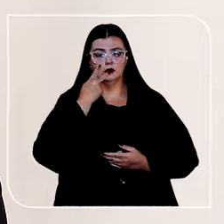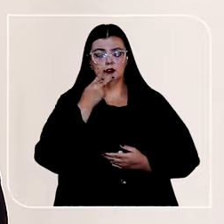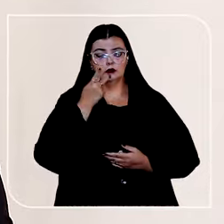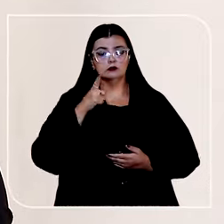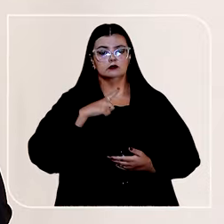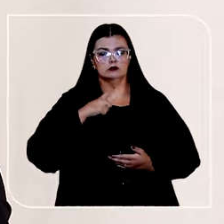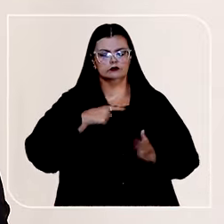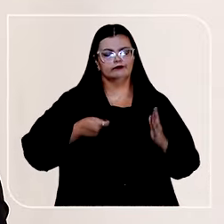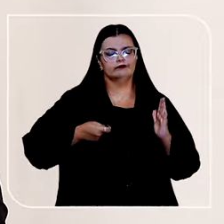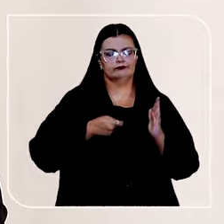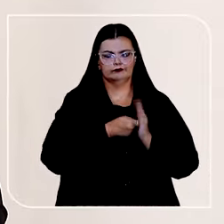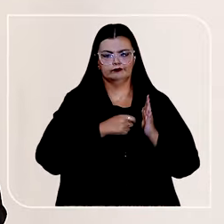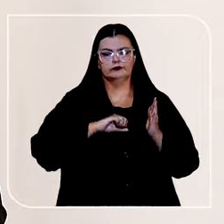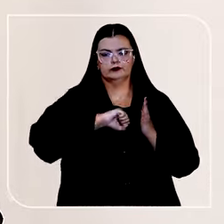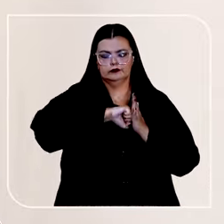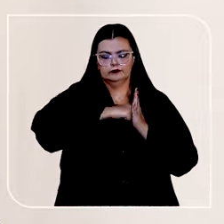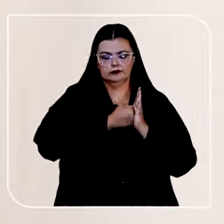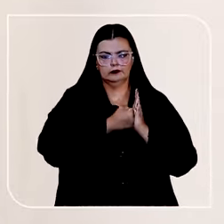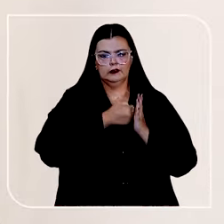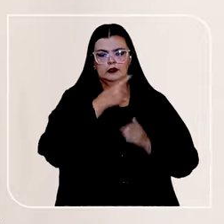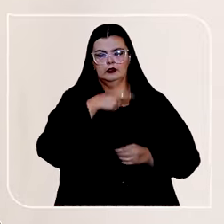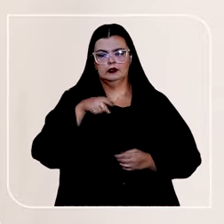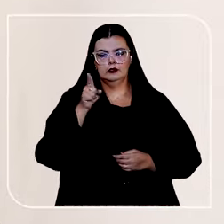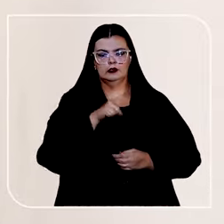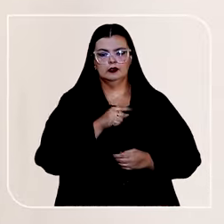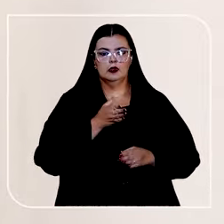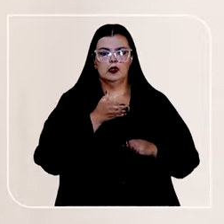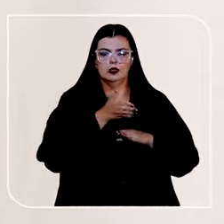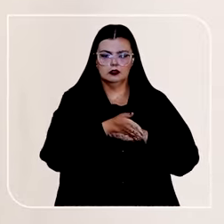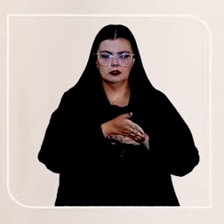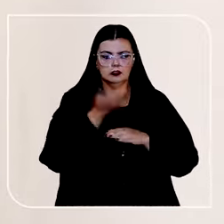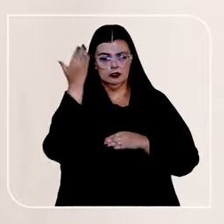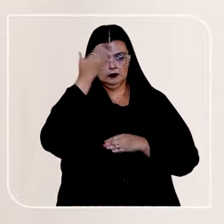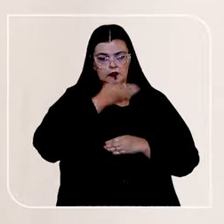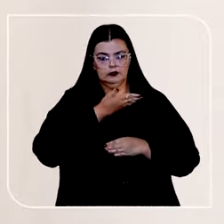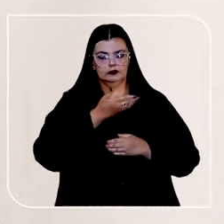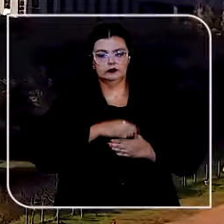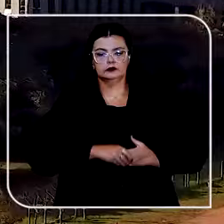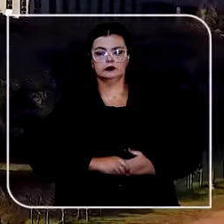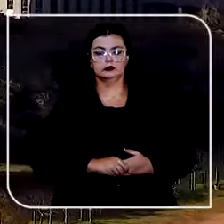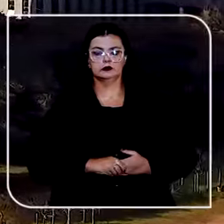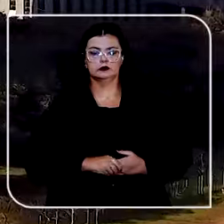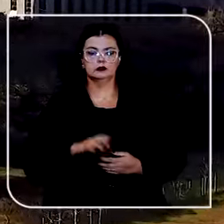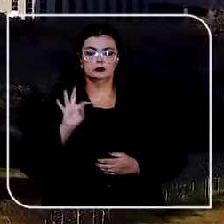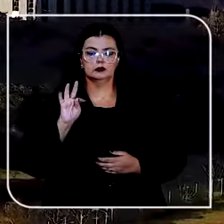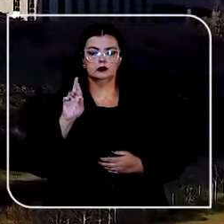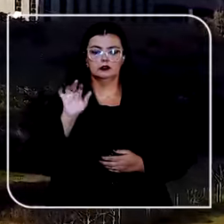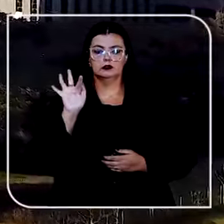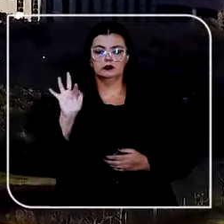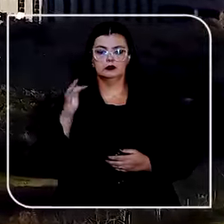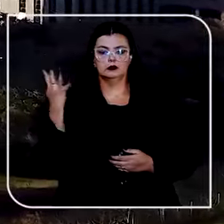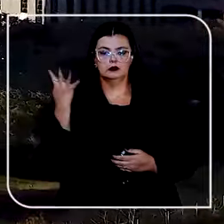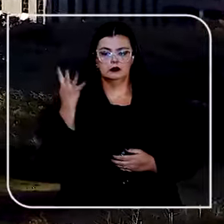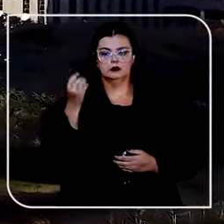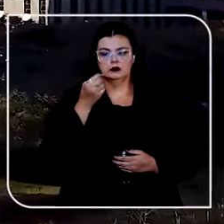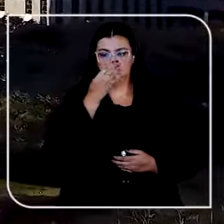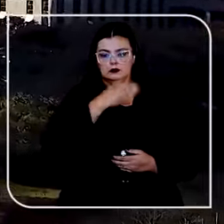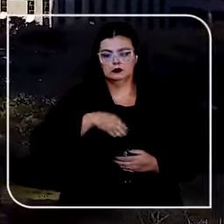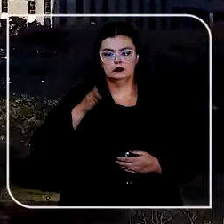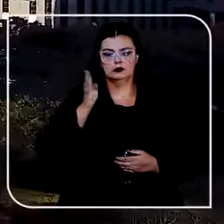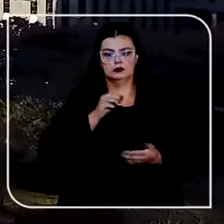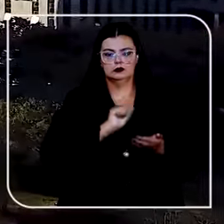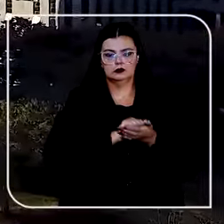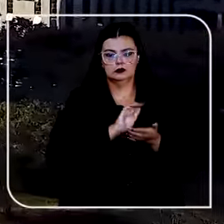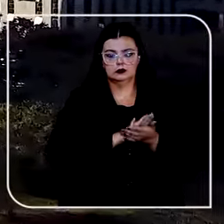teria havido cerceamento de defesa por negativa de acesso às provas o trf4 negou a existência de